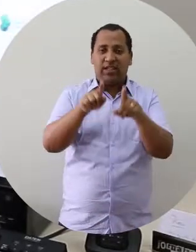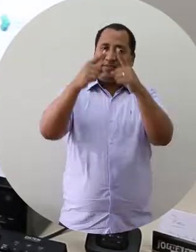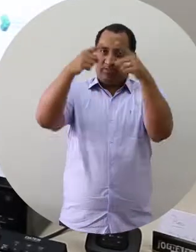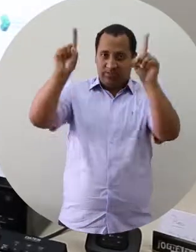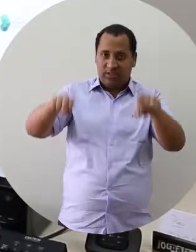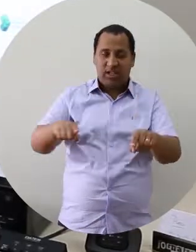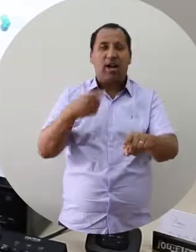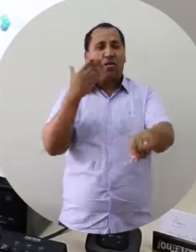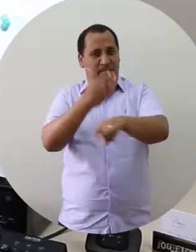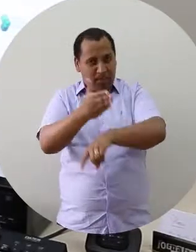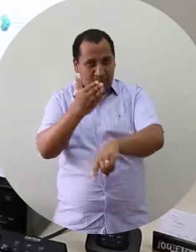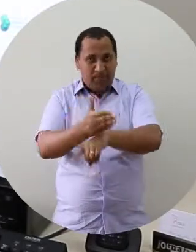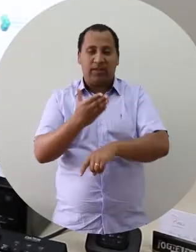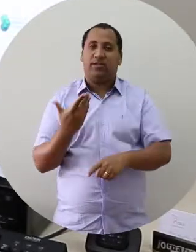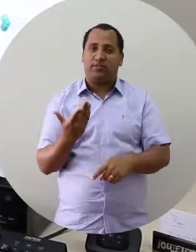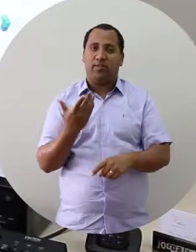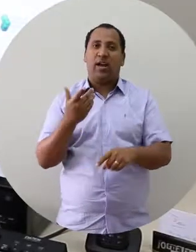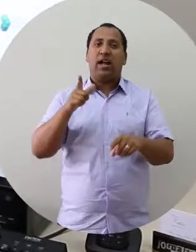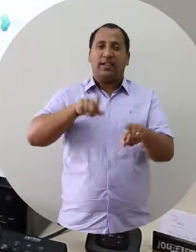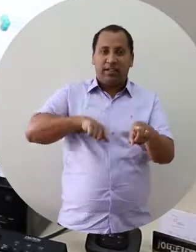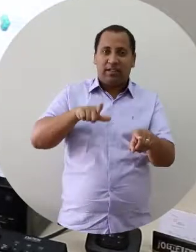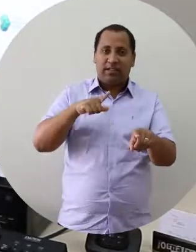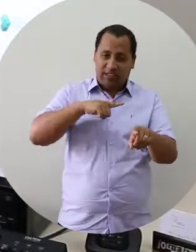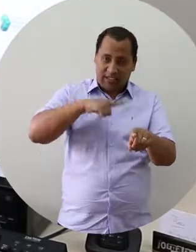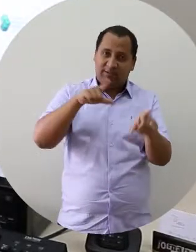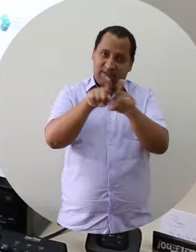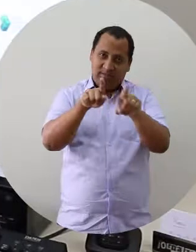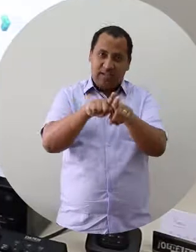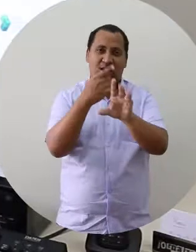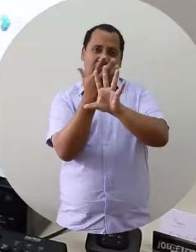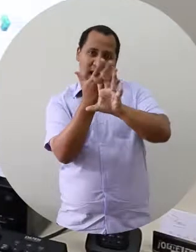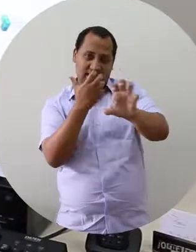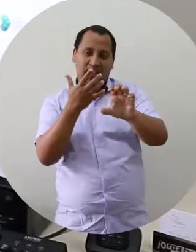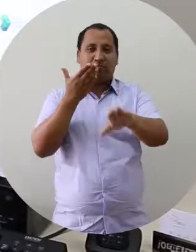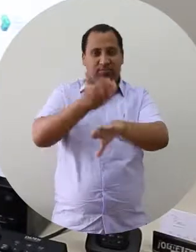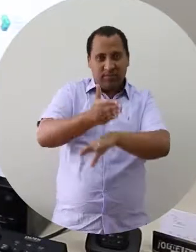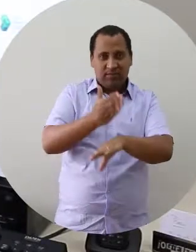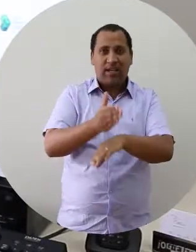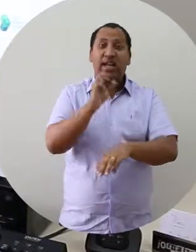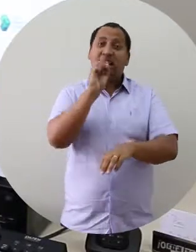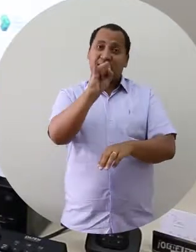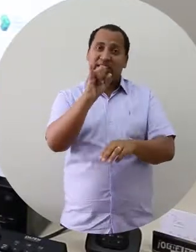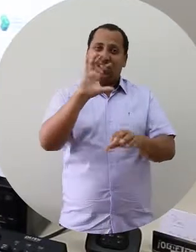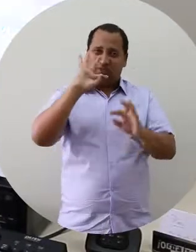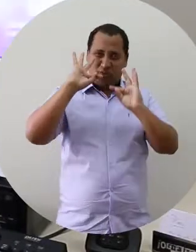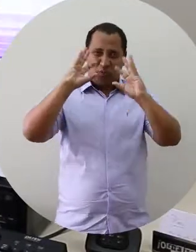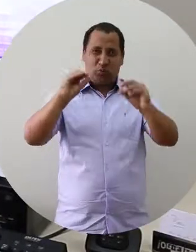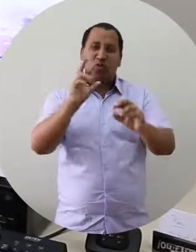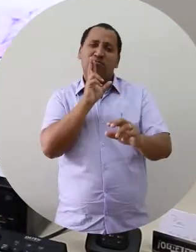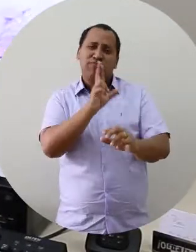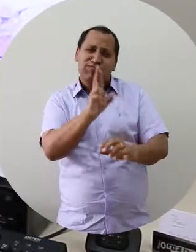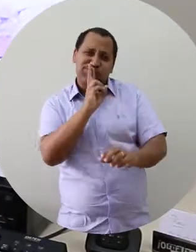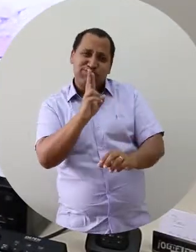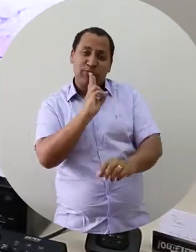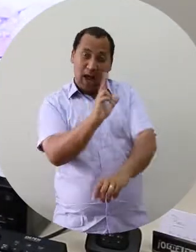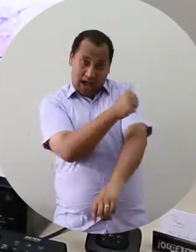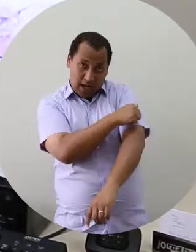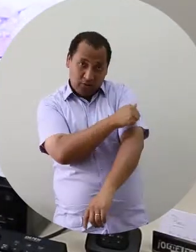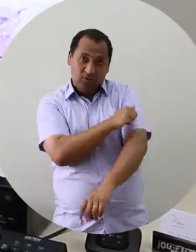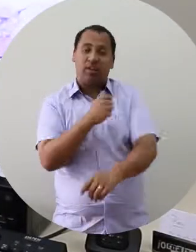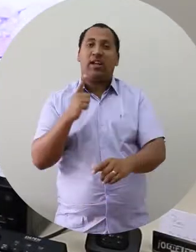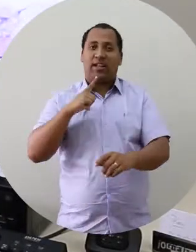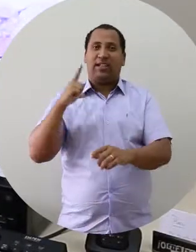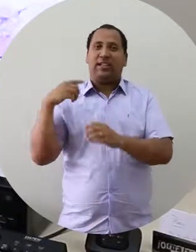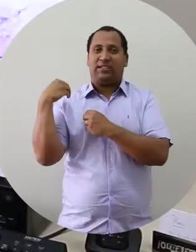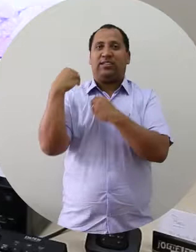EAD e tutores. Assim como no ano passado, o discente que responder ao questionário completamente será certificado com 1 hora de